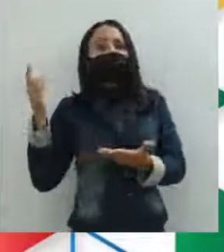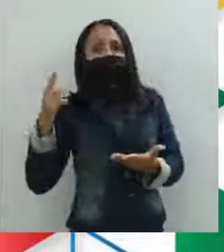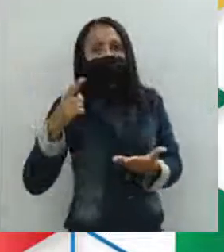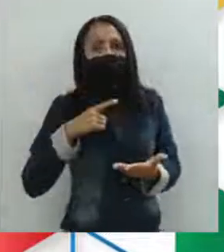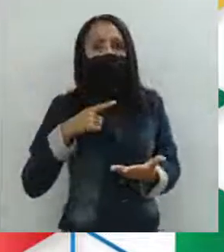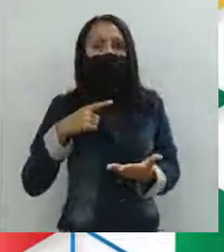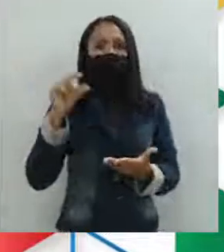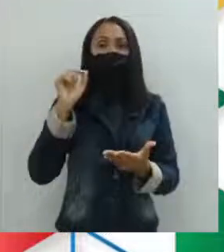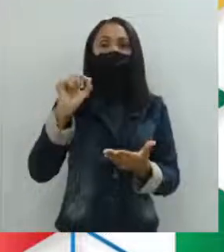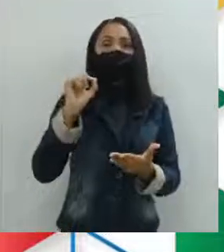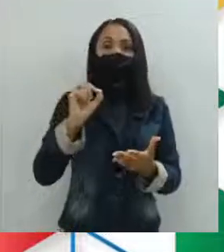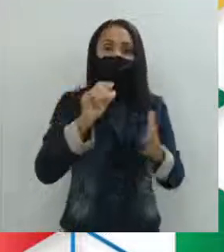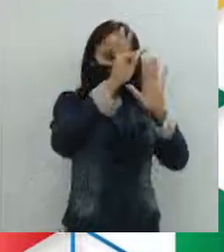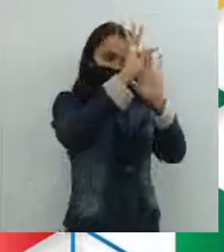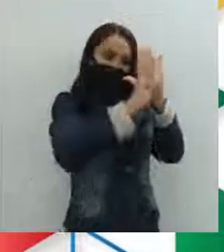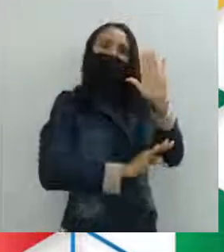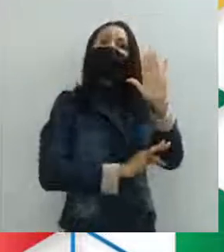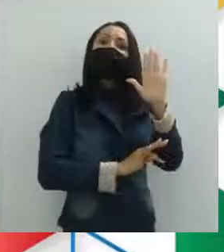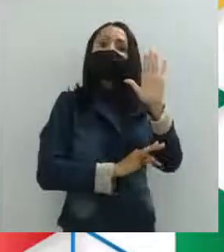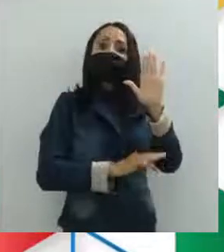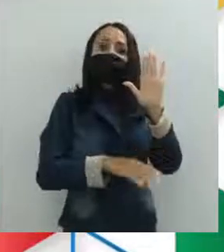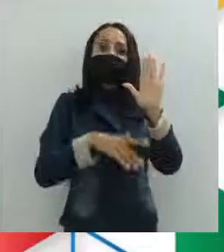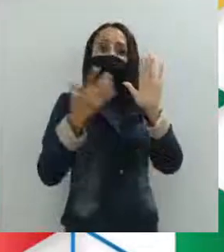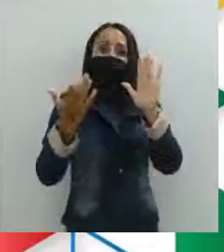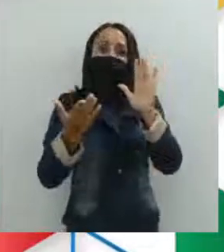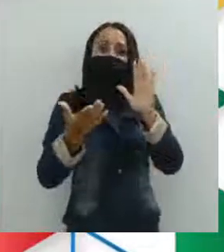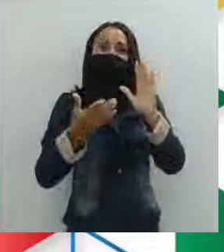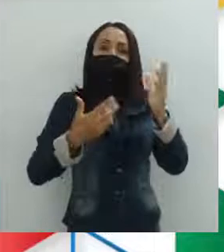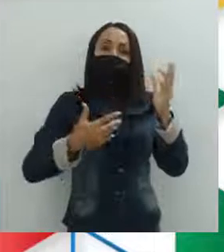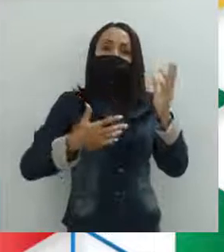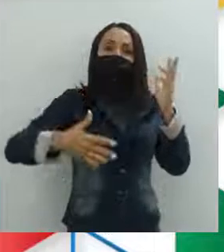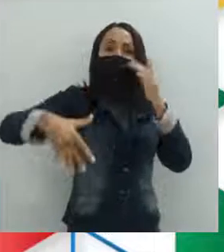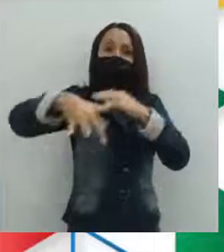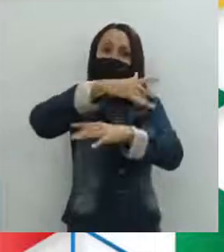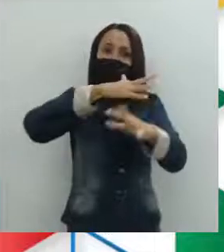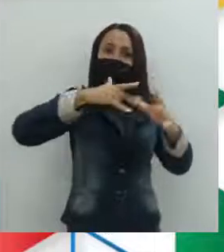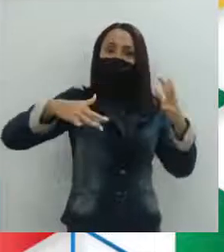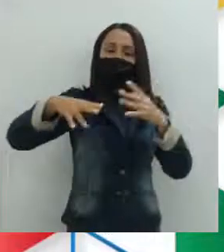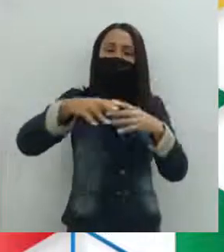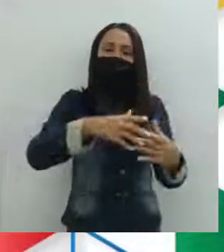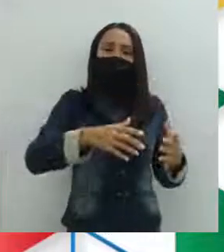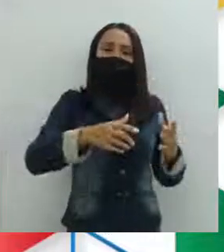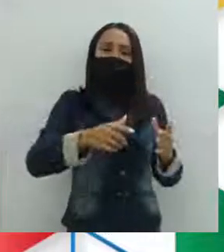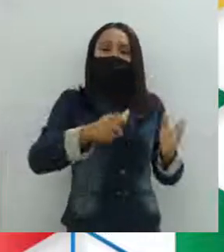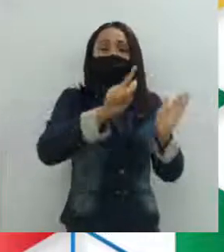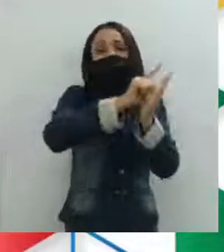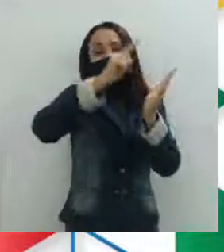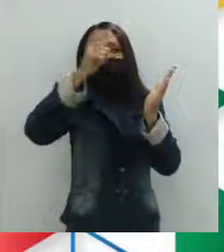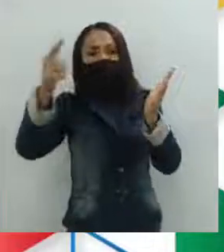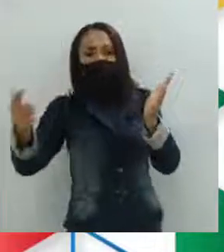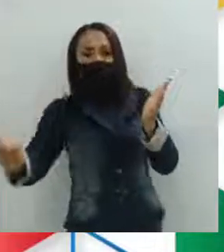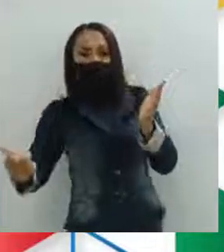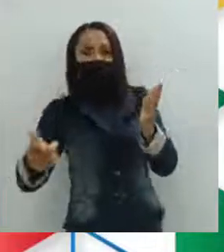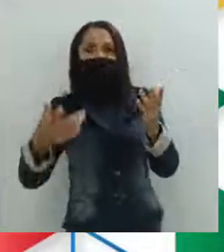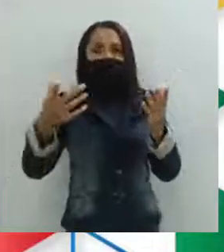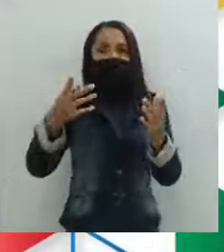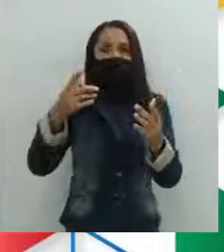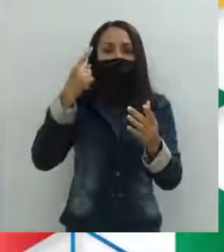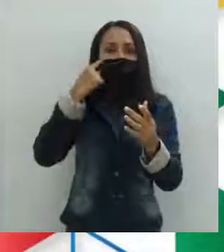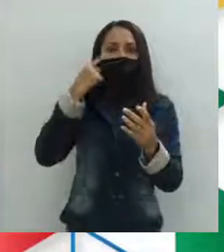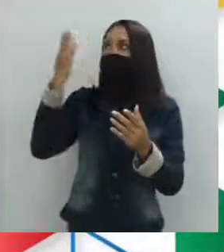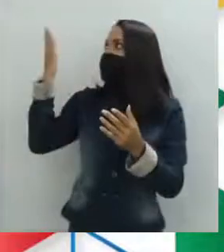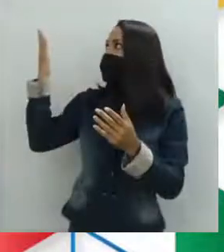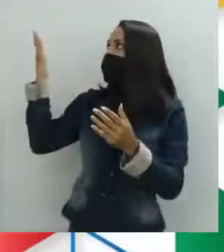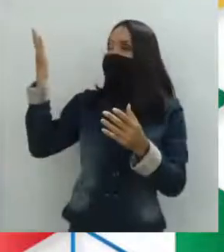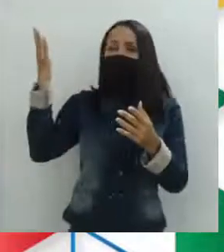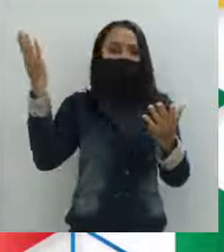o que aí um texto de uma notícia de circulação de um jornal. Vejam só a estrutura que